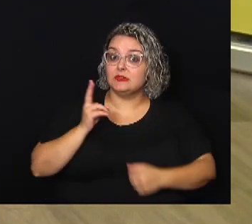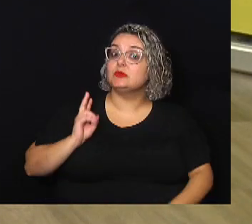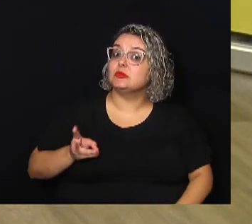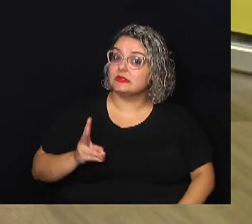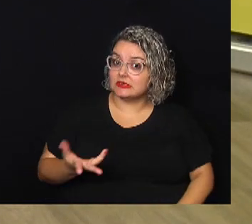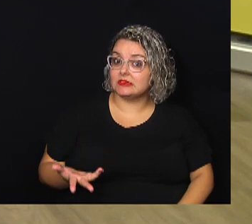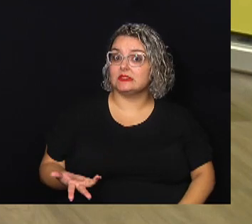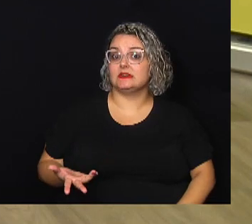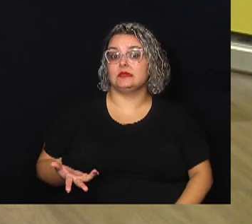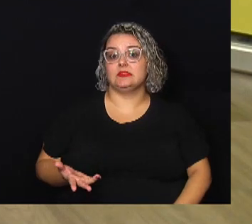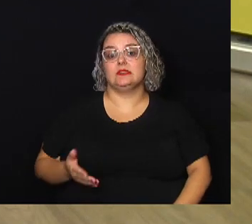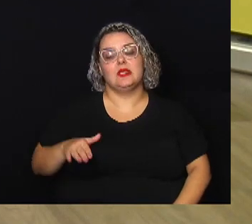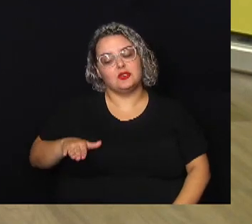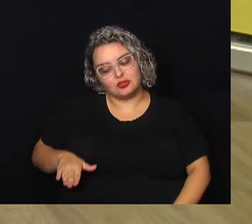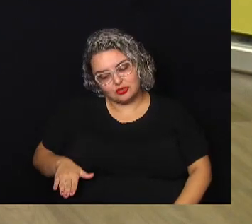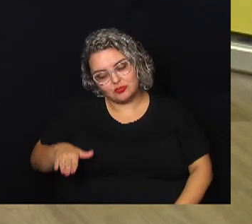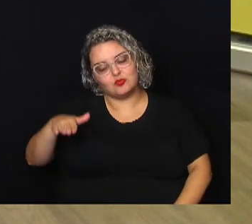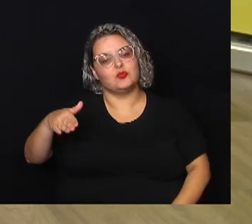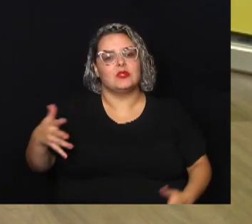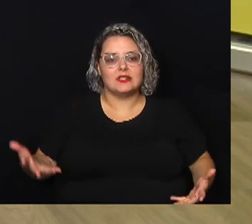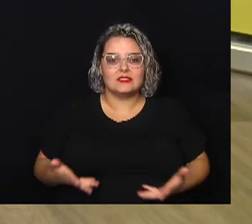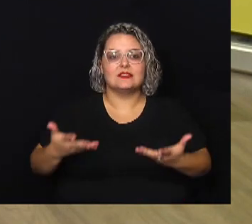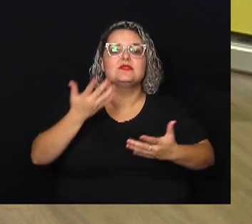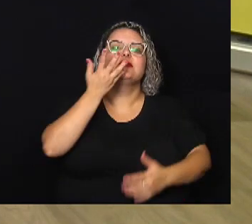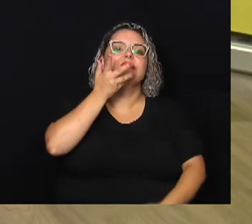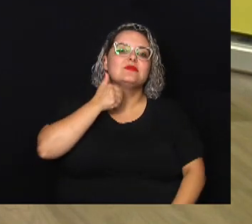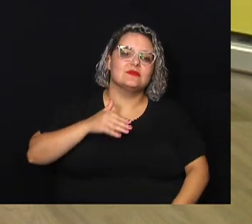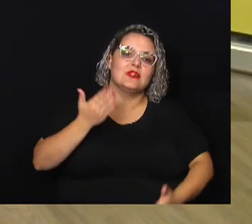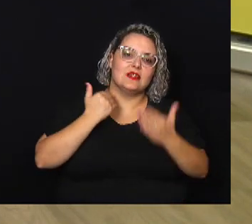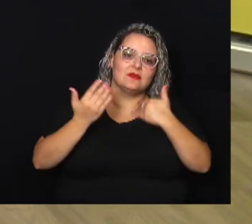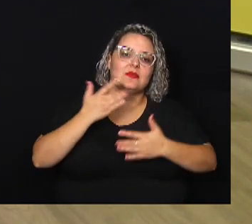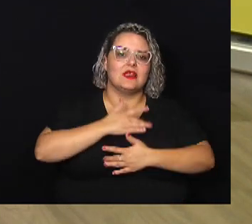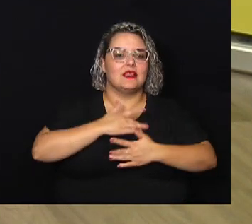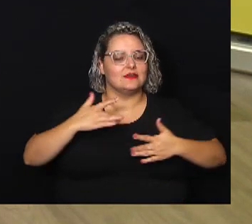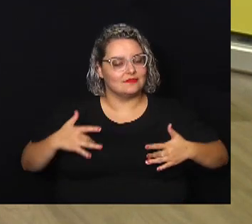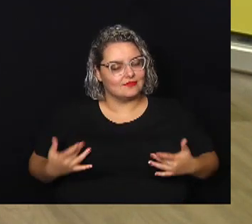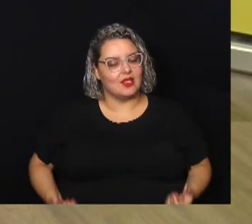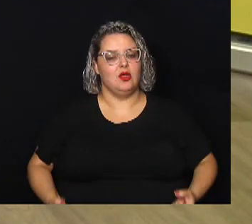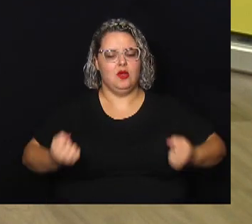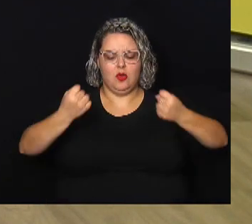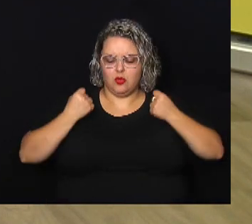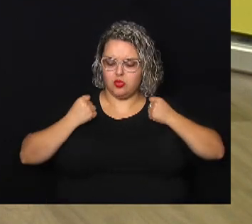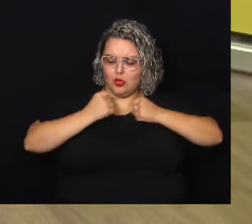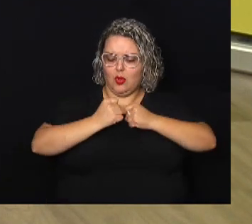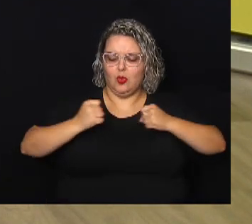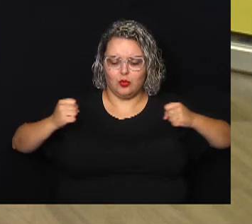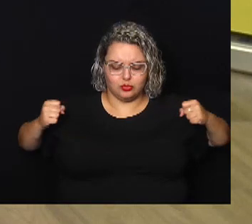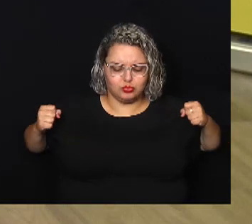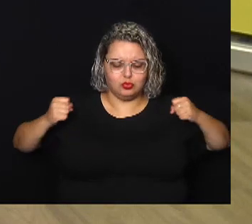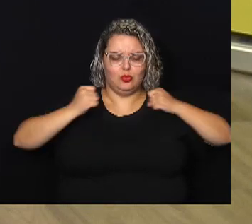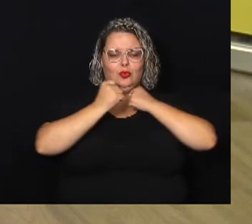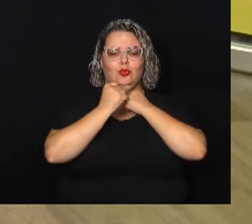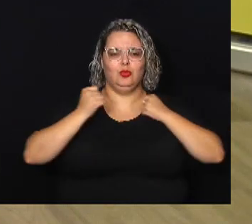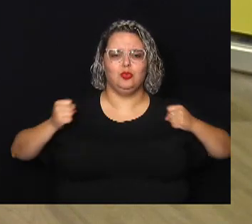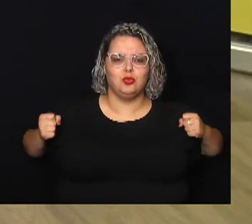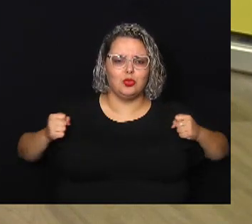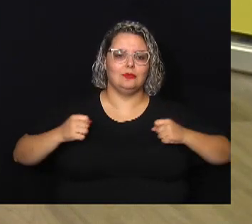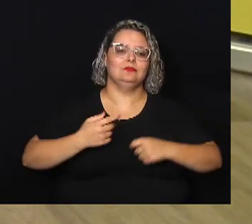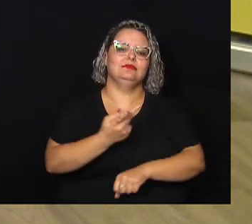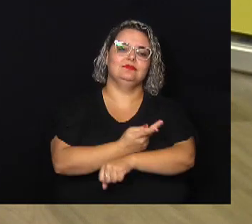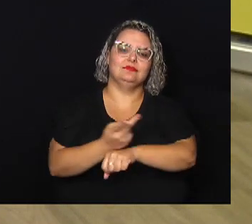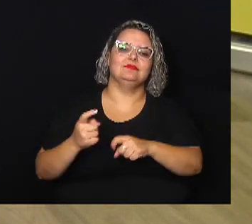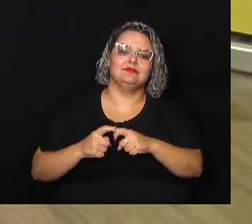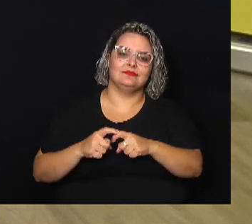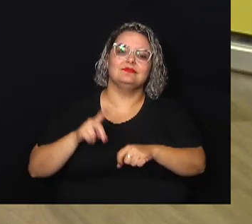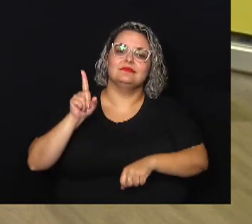aí desde pequenininho, já incentivar as crianças a alimentação saudável, atividade física, procurar um médico, enfim, se